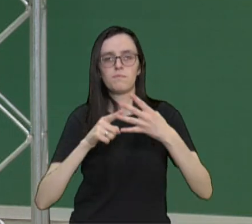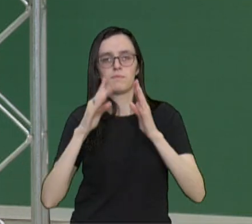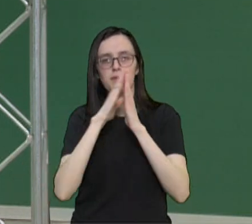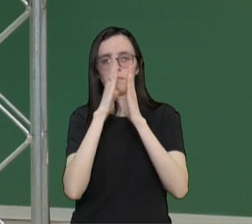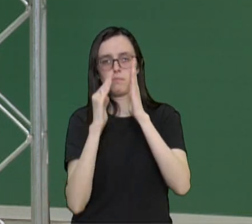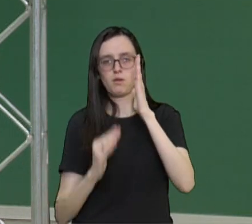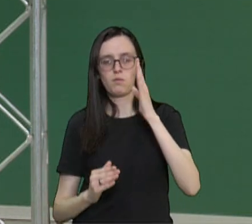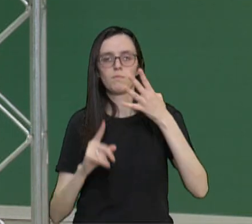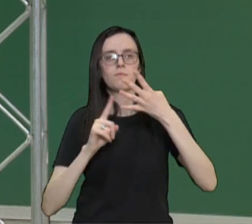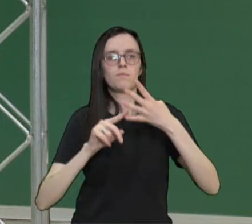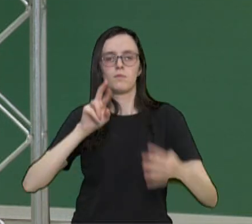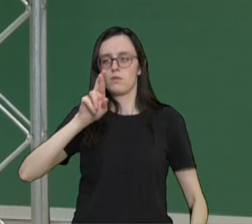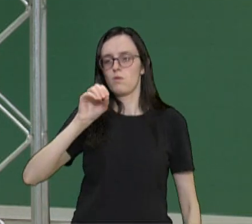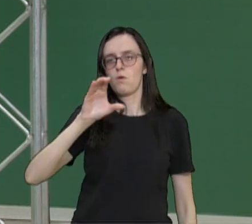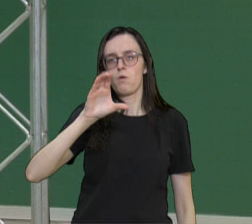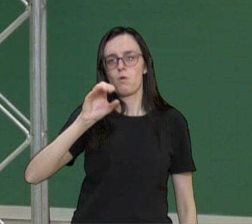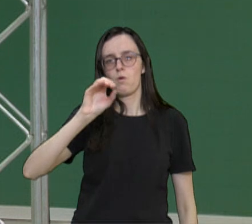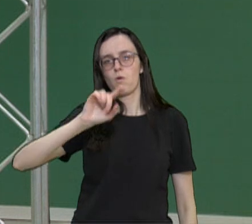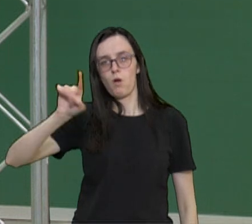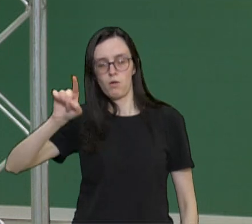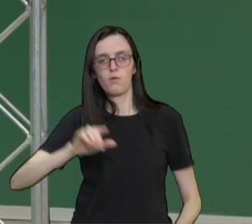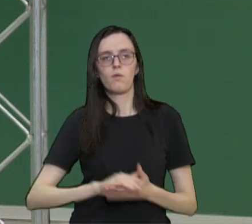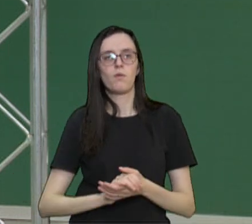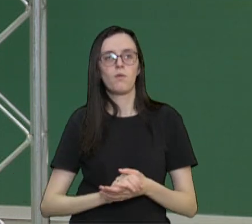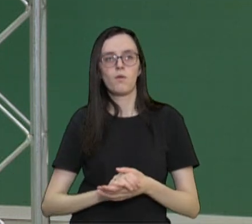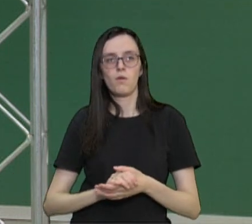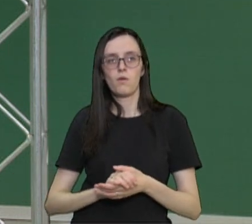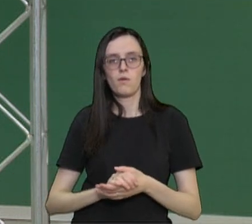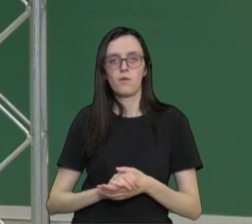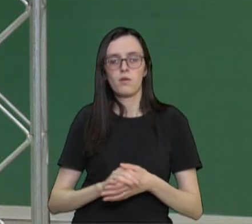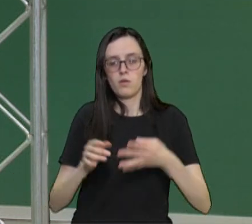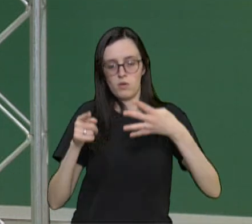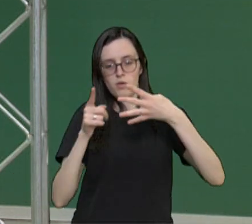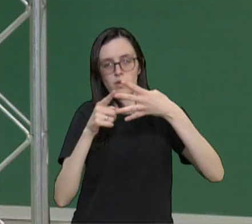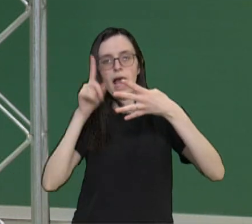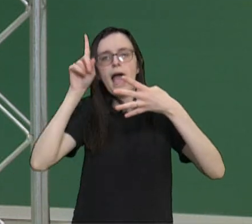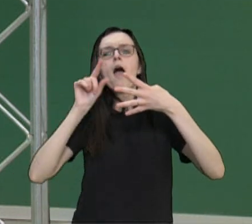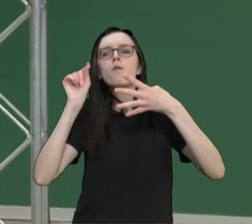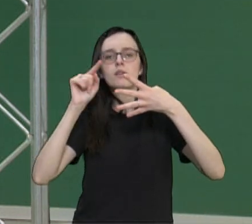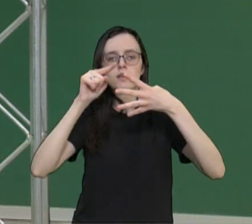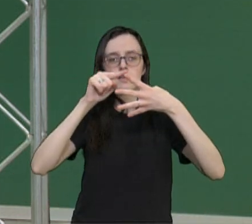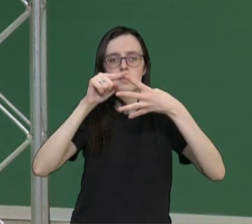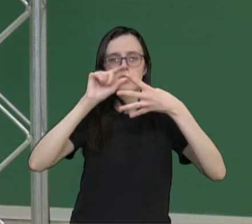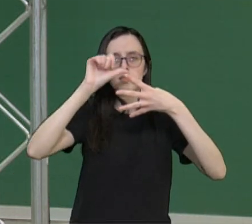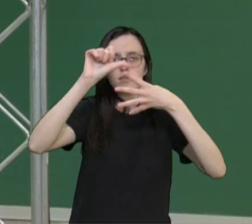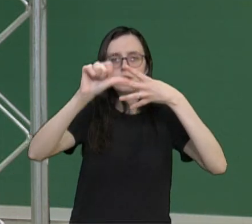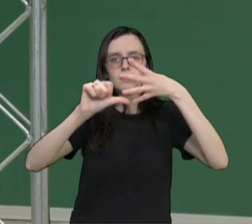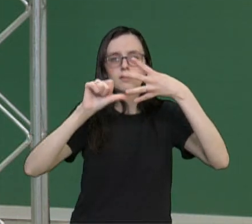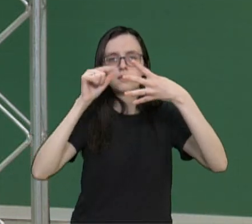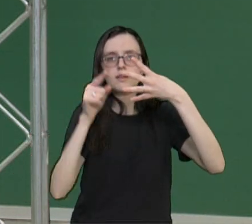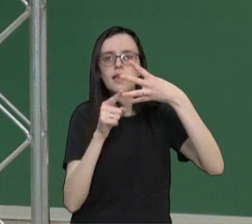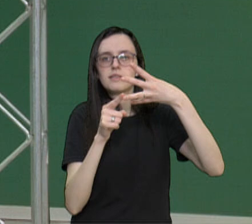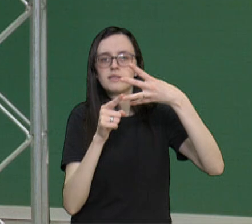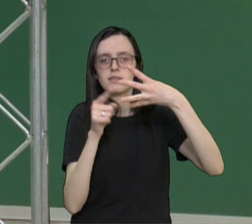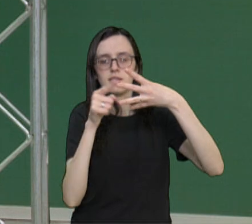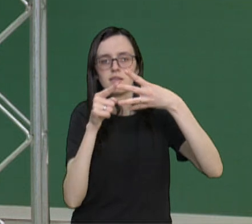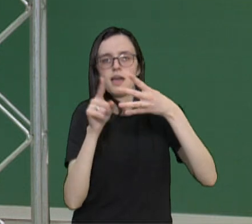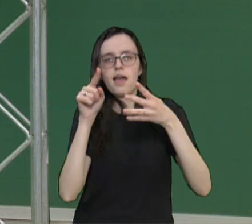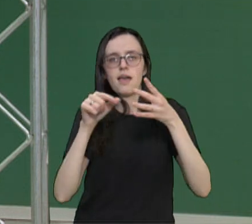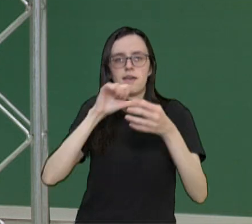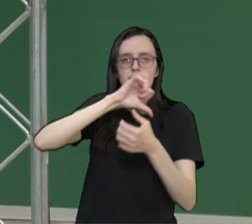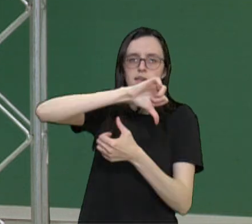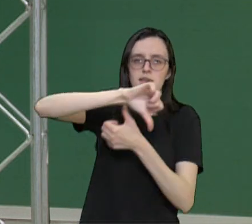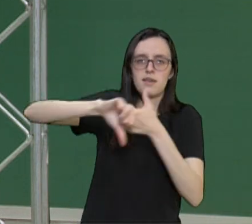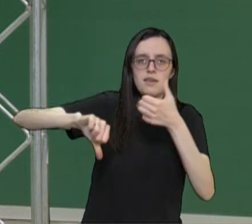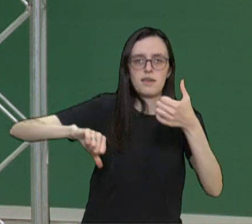O Maneirismo ele vai ser bem a transição entre o Renascimento e o Barroco. Ele vai ter um período que a igreja vai estar bem fraquinha. Aí